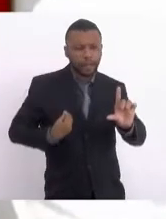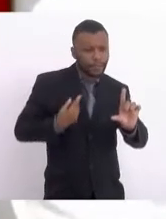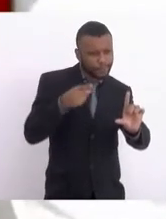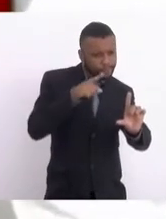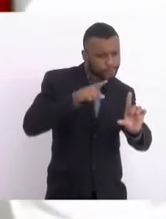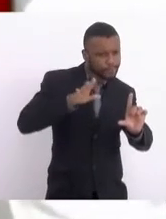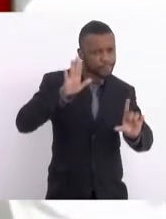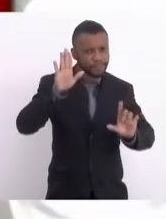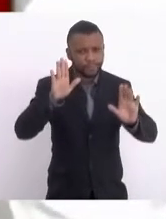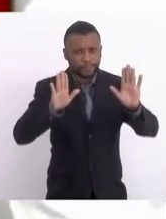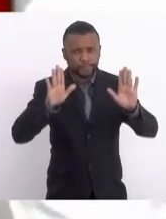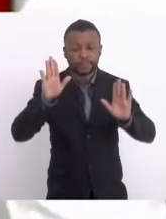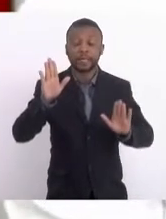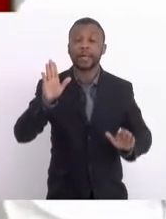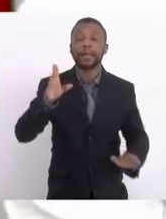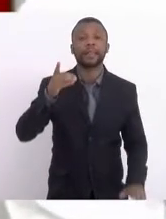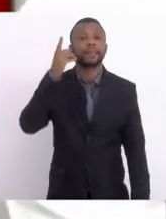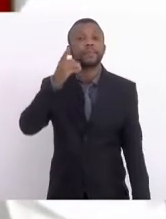Deputado Marcos Mille.